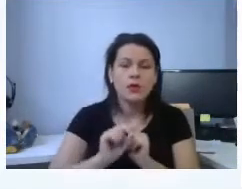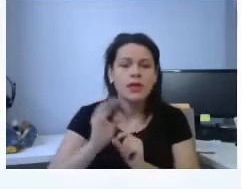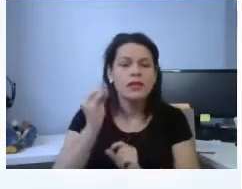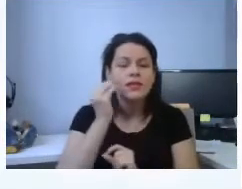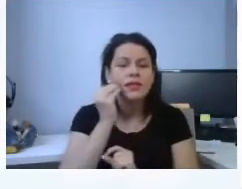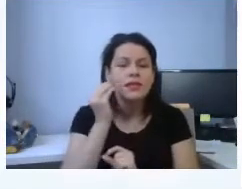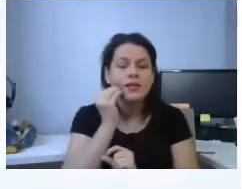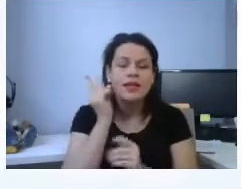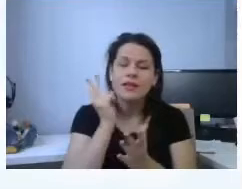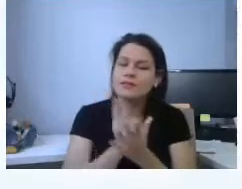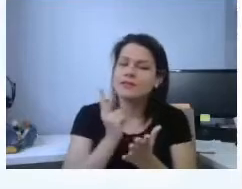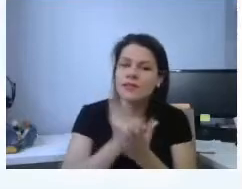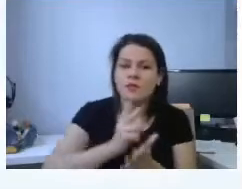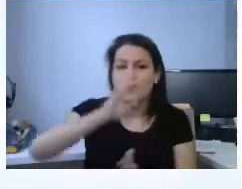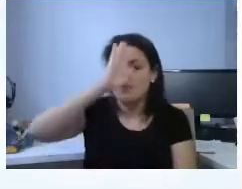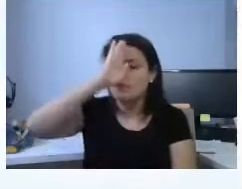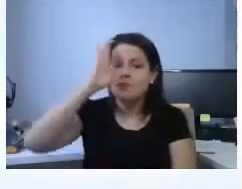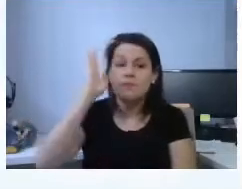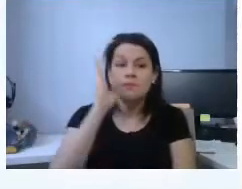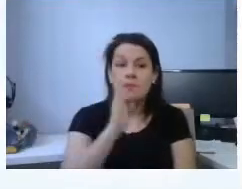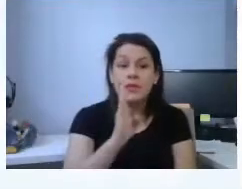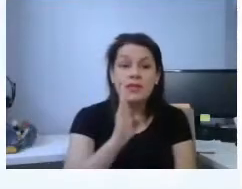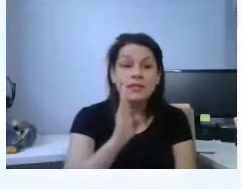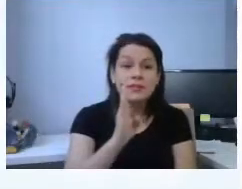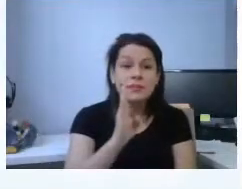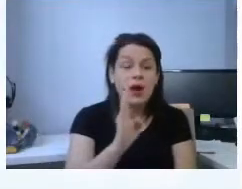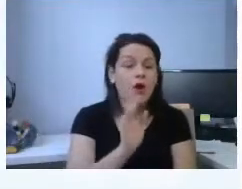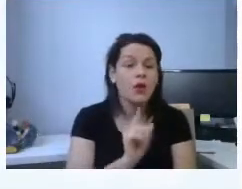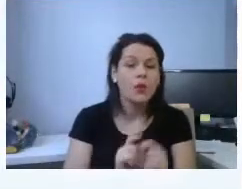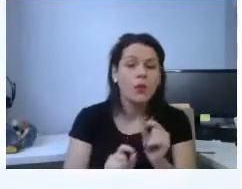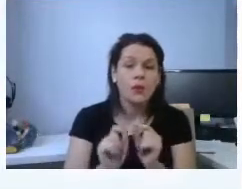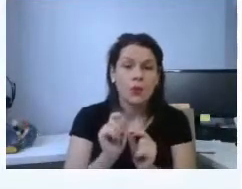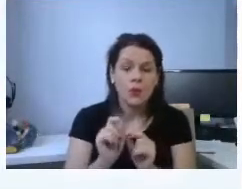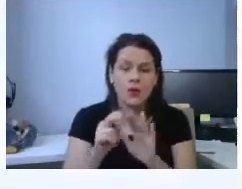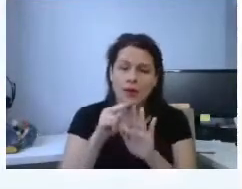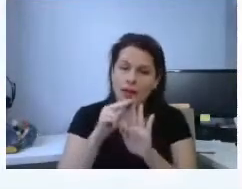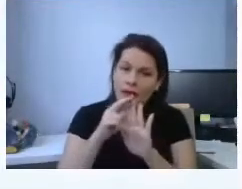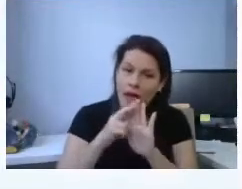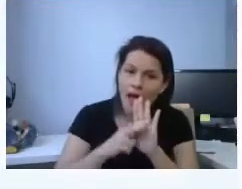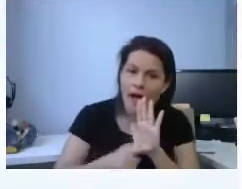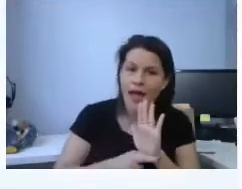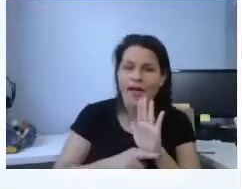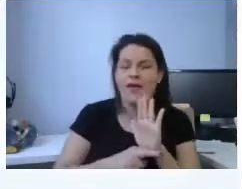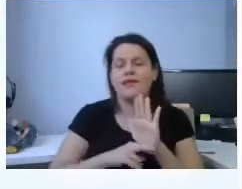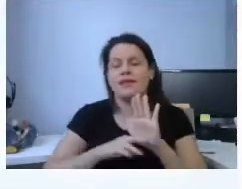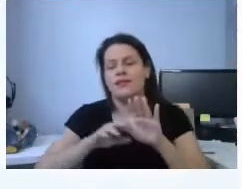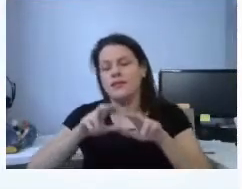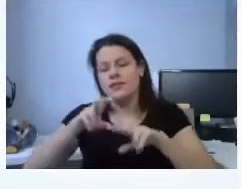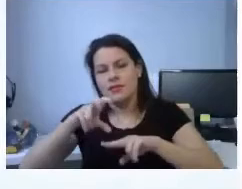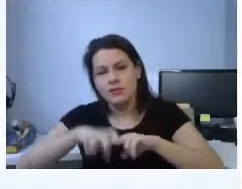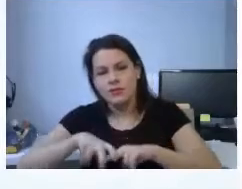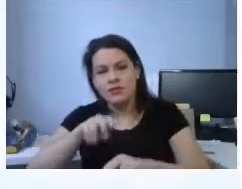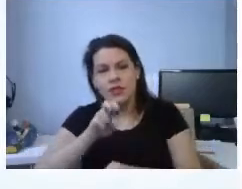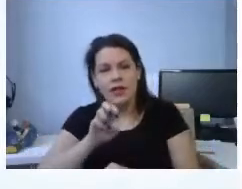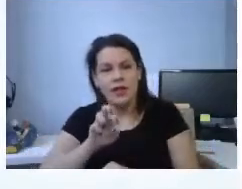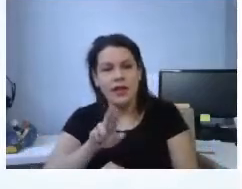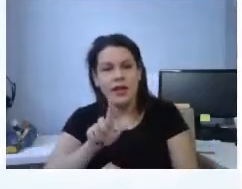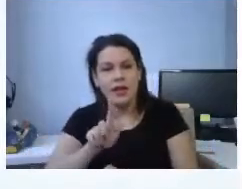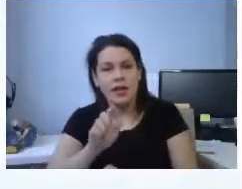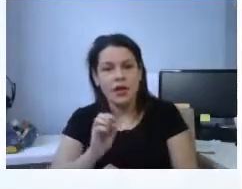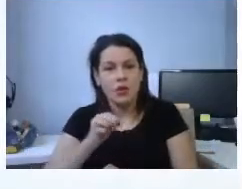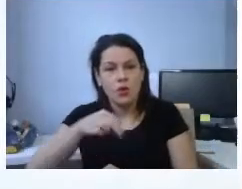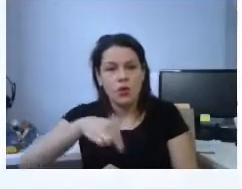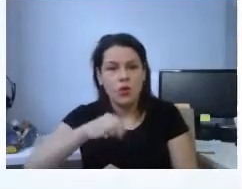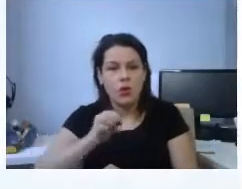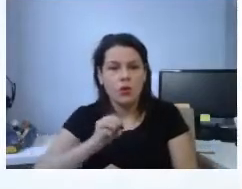o máximo possível, ou o mínimo possível, para regras de ergonomia. Aqui a gente está falando do